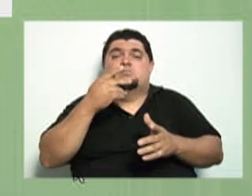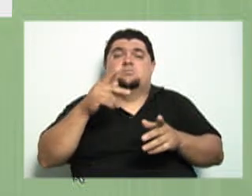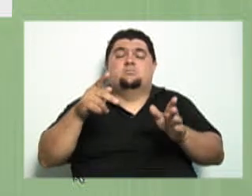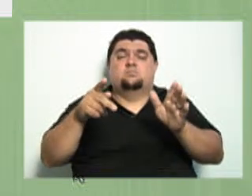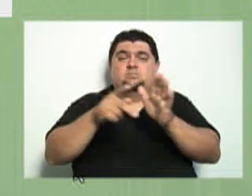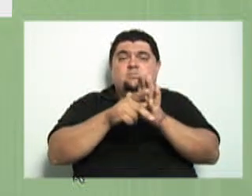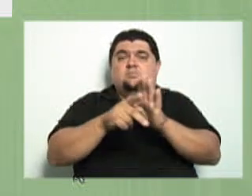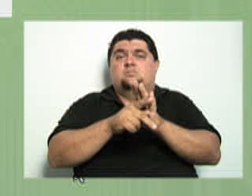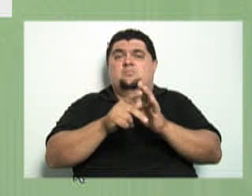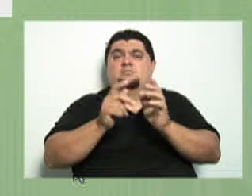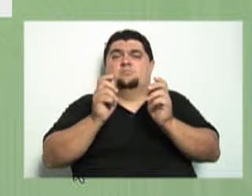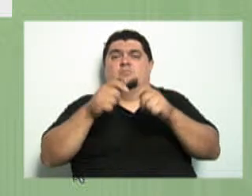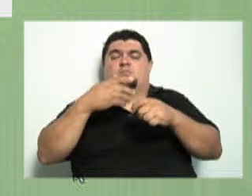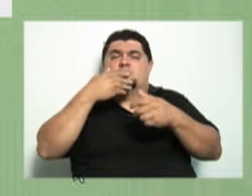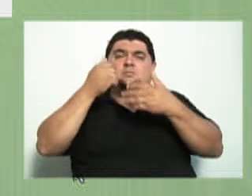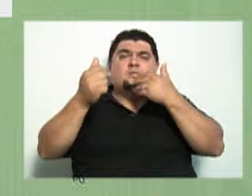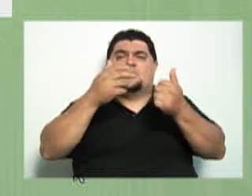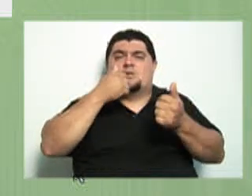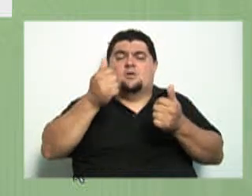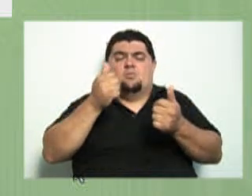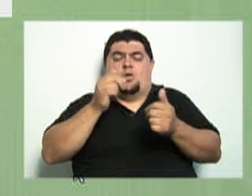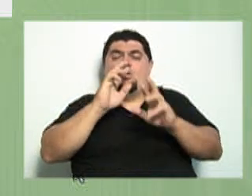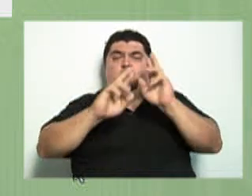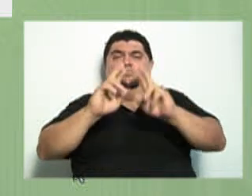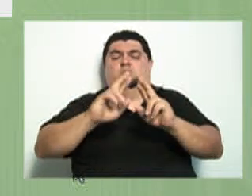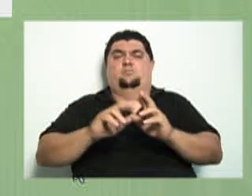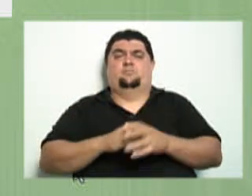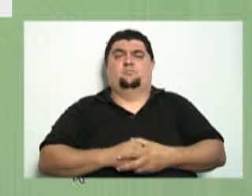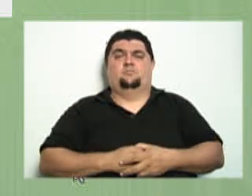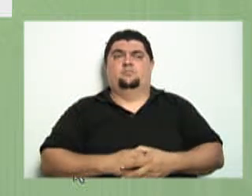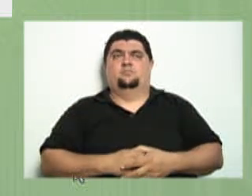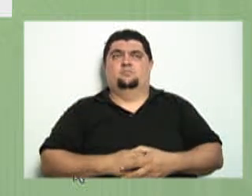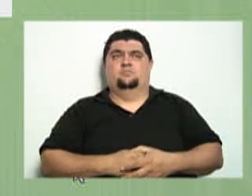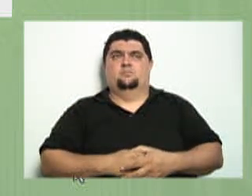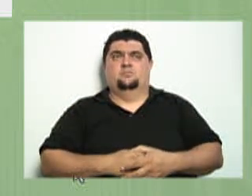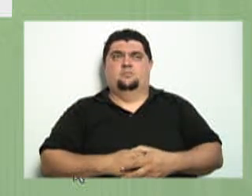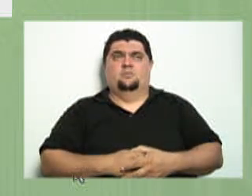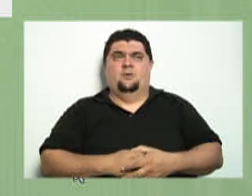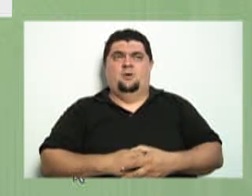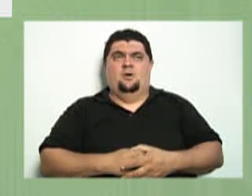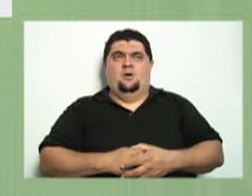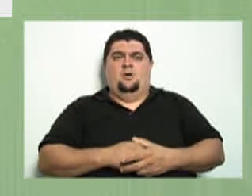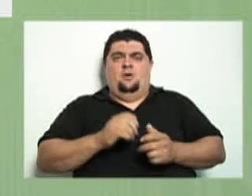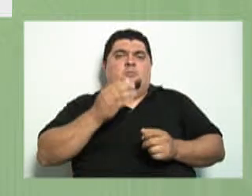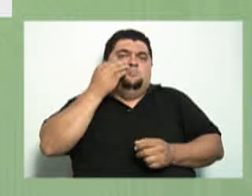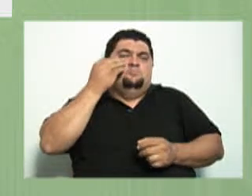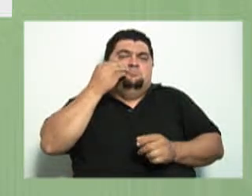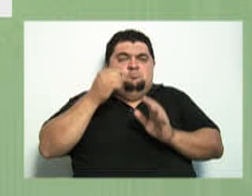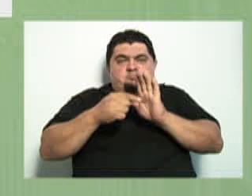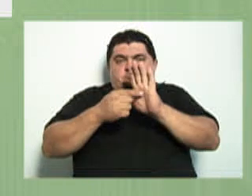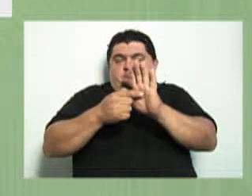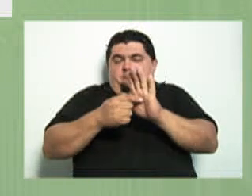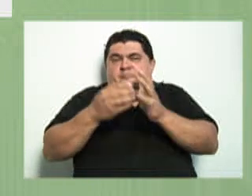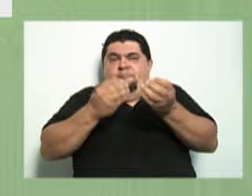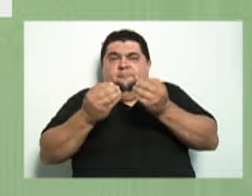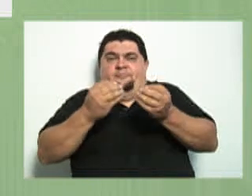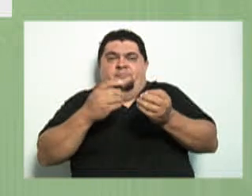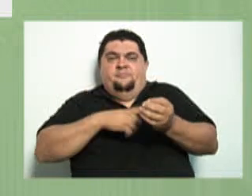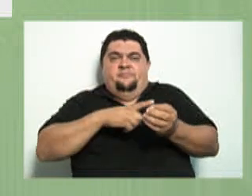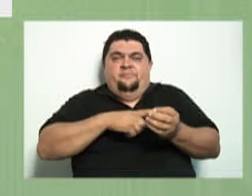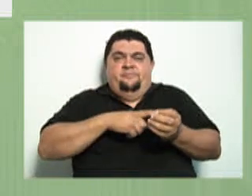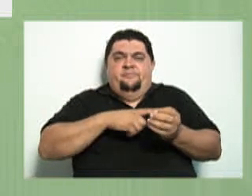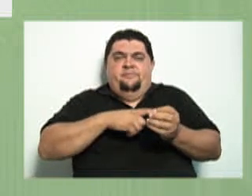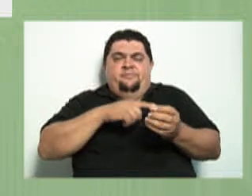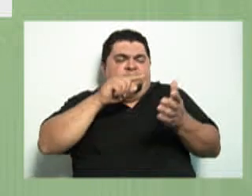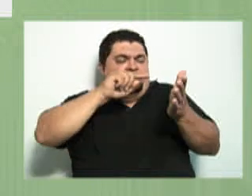maiores gradações, das melhores resultados. Eu vou tentar apontar para vocês aqui que a gente percebe um aglomerado de